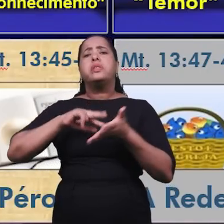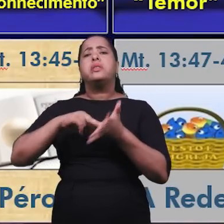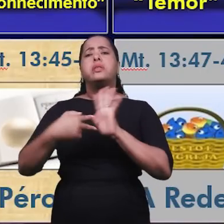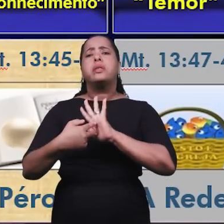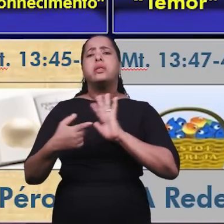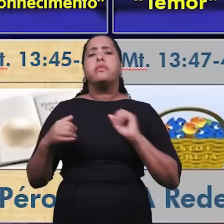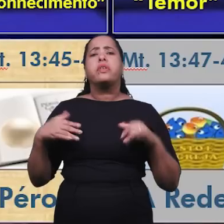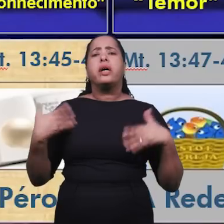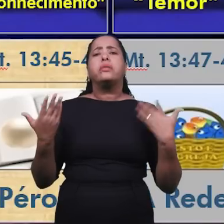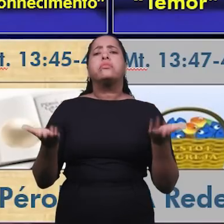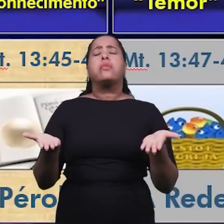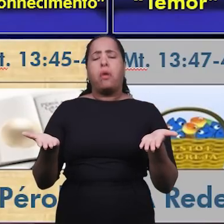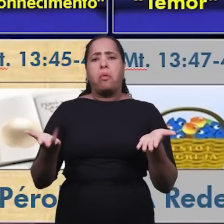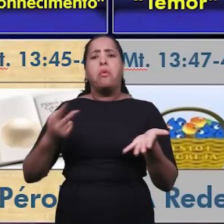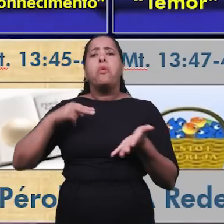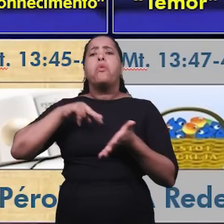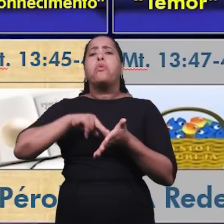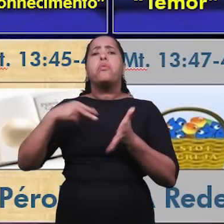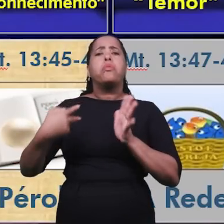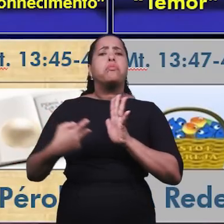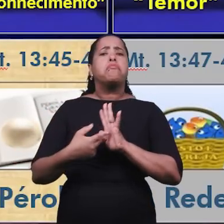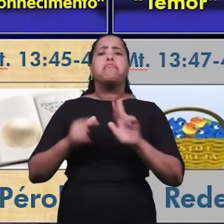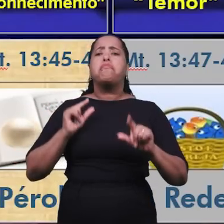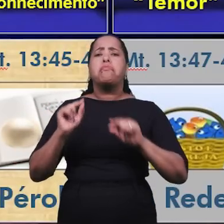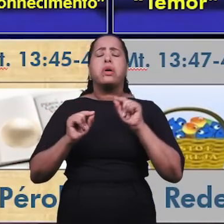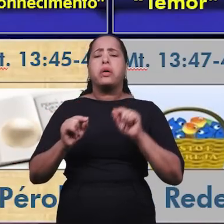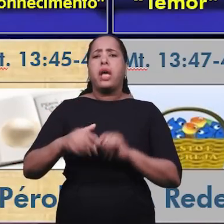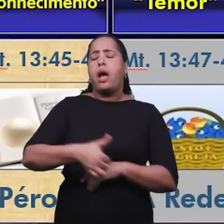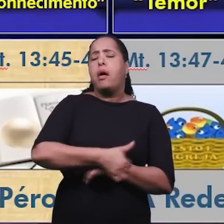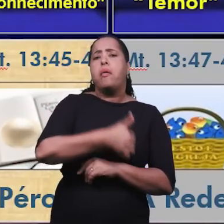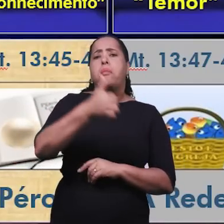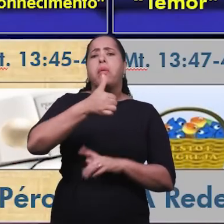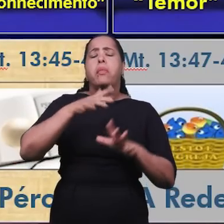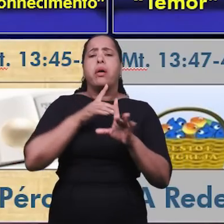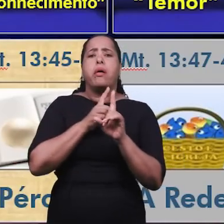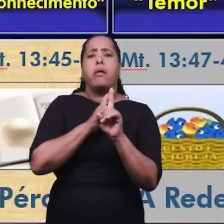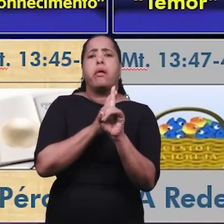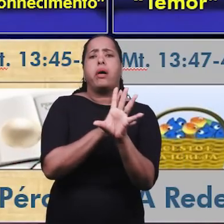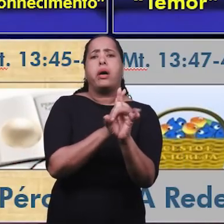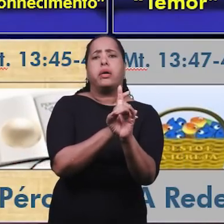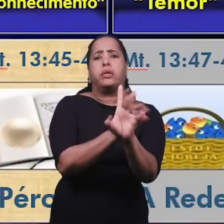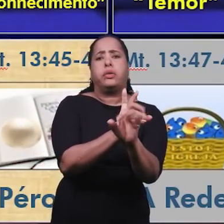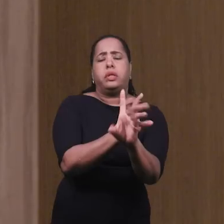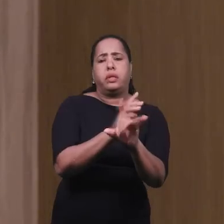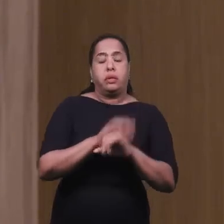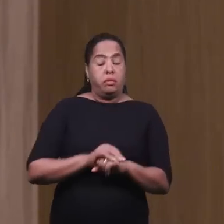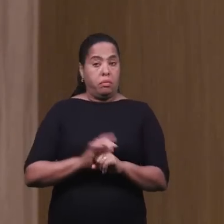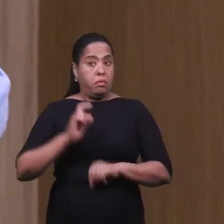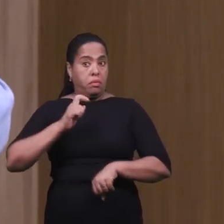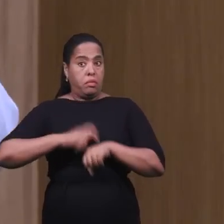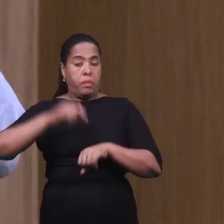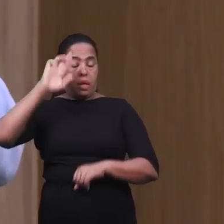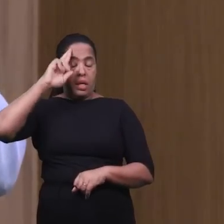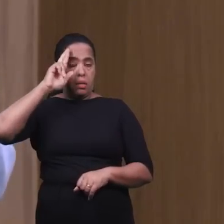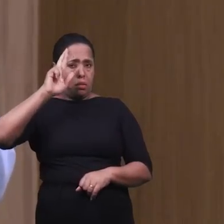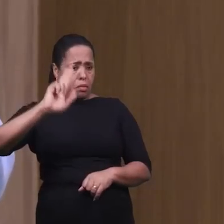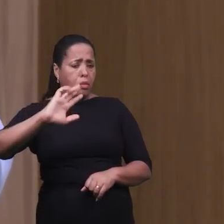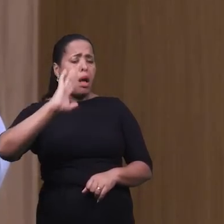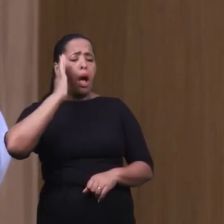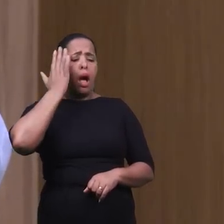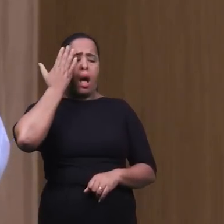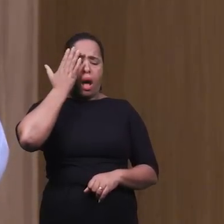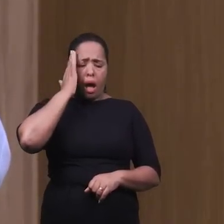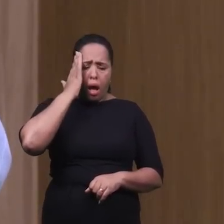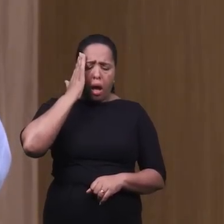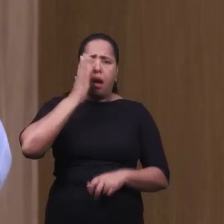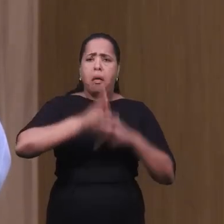que isso quer dizer? Então, os 7 Espíritos, primeiro, a doutrina. Então, assim, o Senhor,